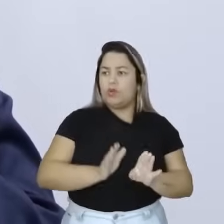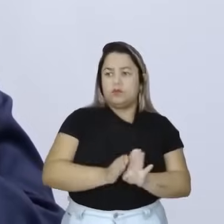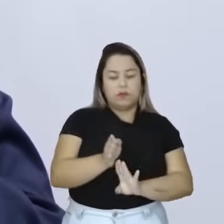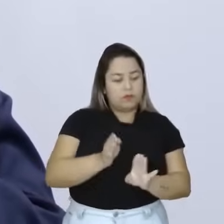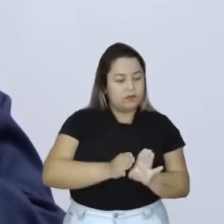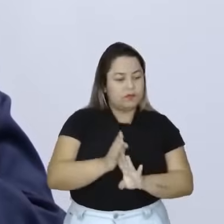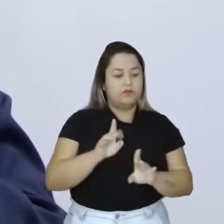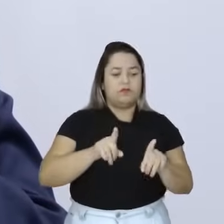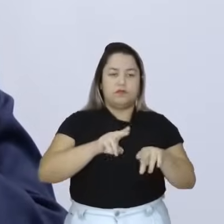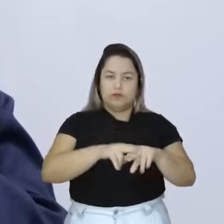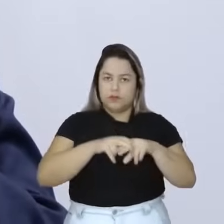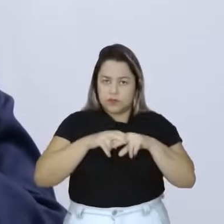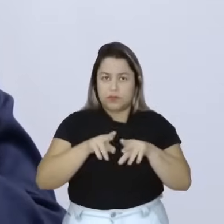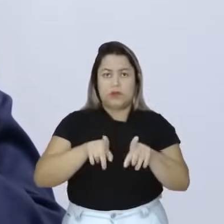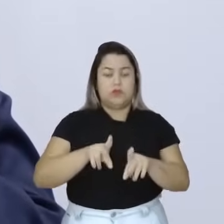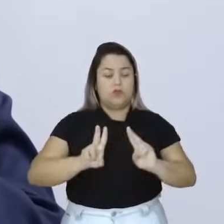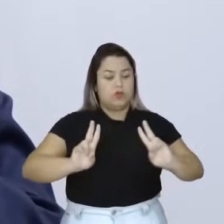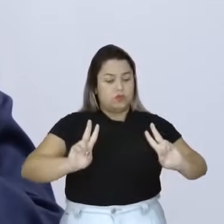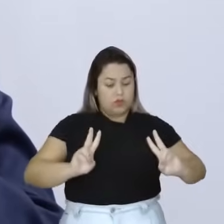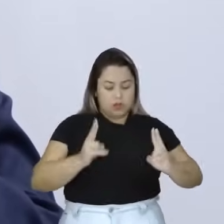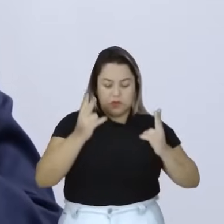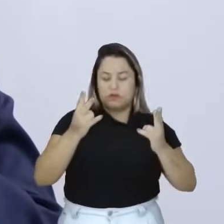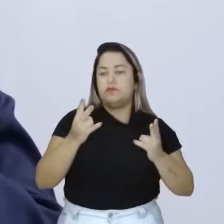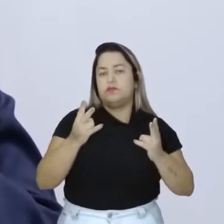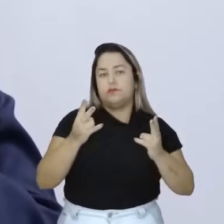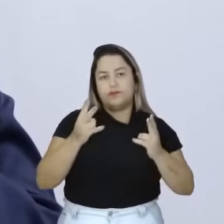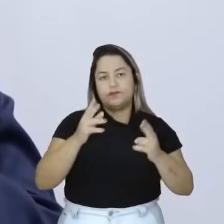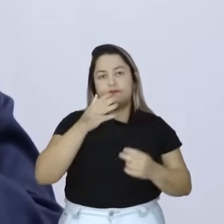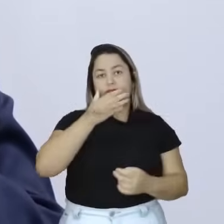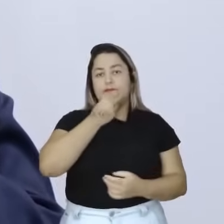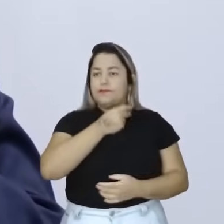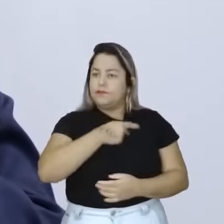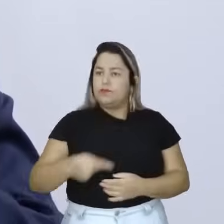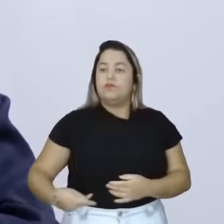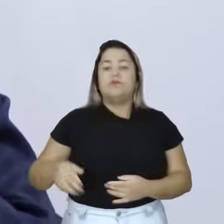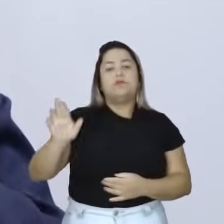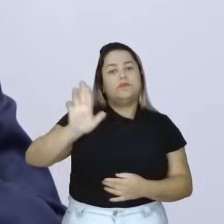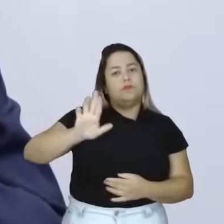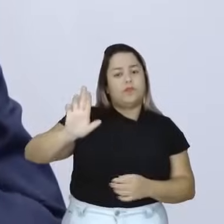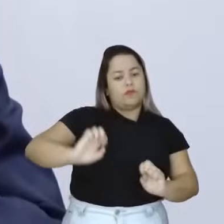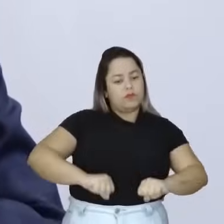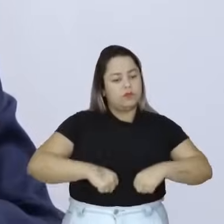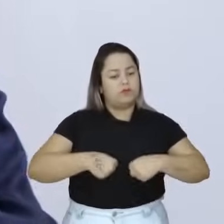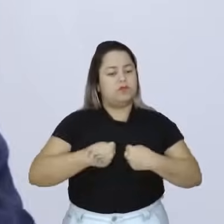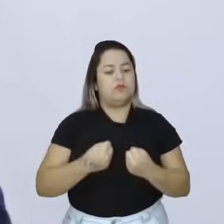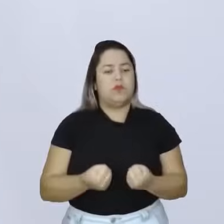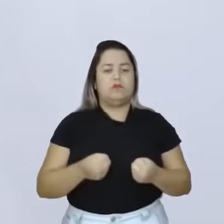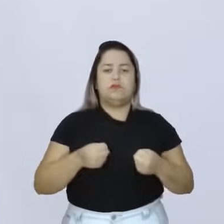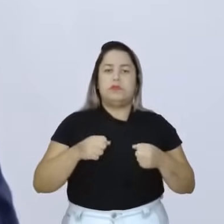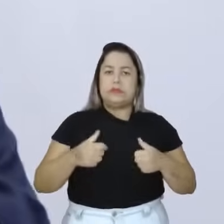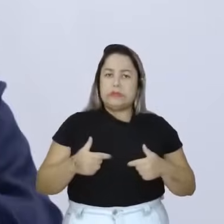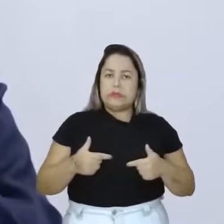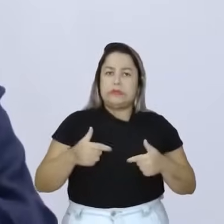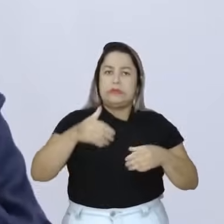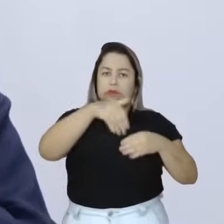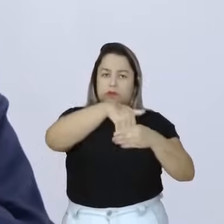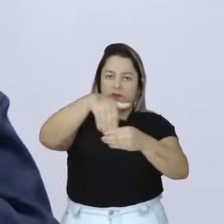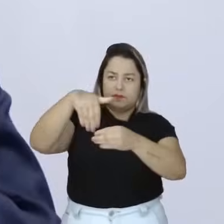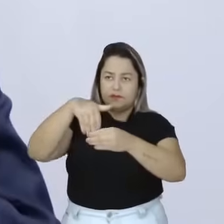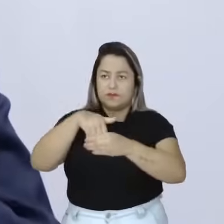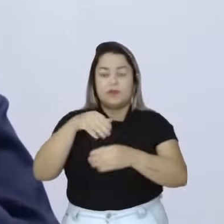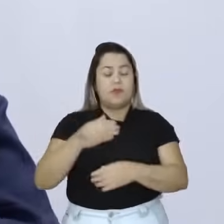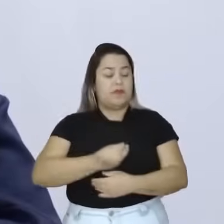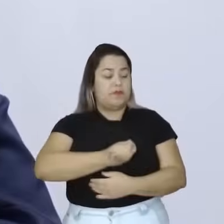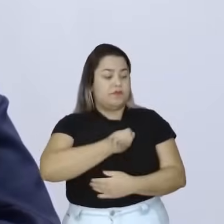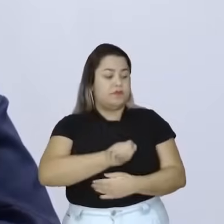pelos princípios e pelos valores que o presidente Lula defendeu na campanha e durante a sua vida inteira, e a participação